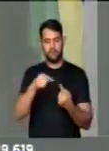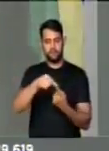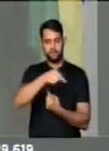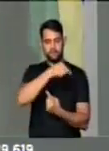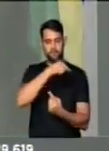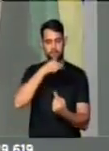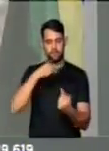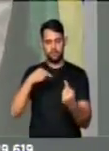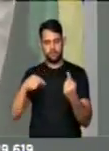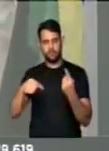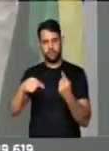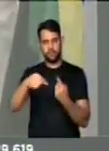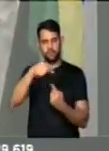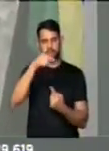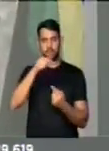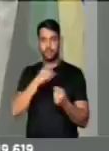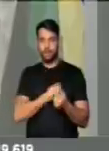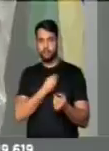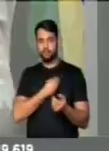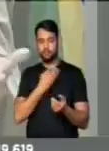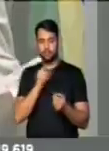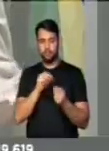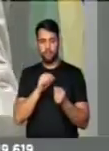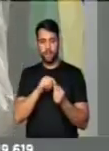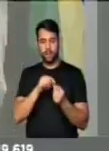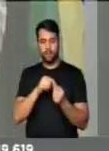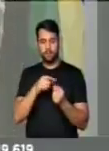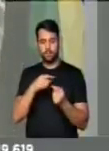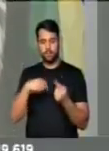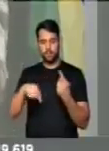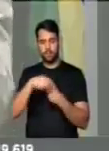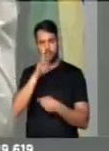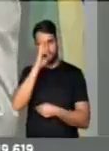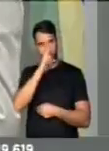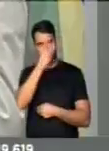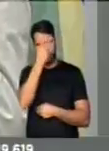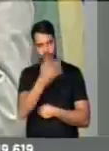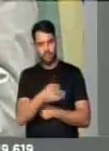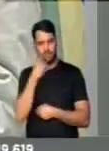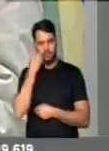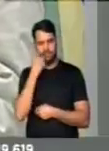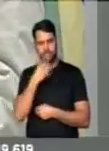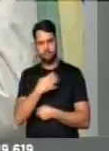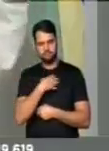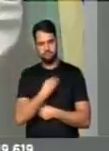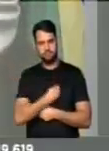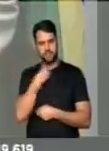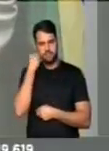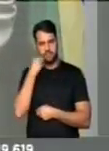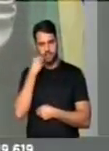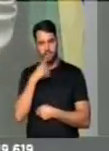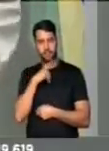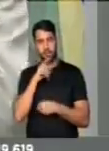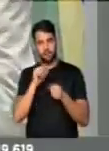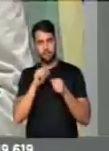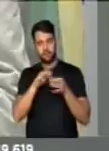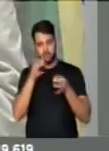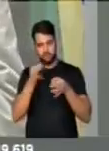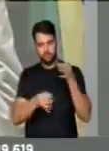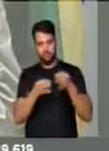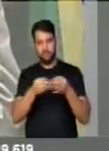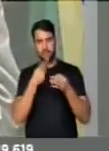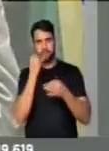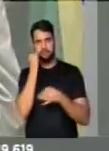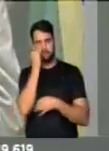para o de cima e para o de baixo. Mas Vossa Excelência é parlamentar experimentada, e eu quero lhe fazer